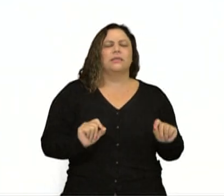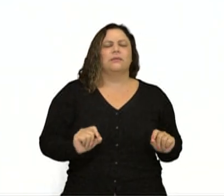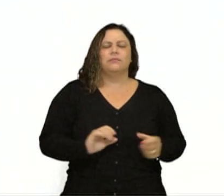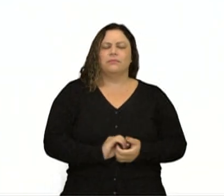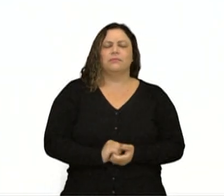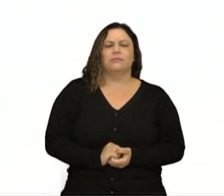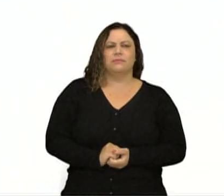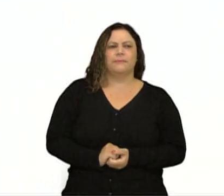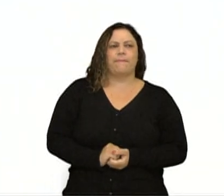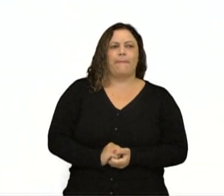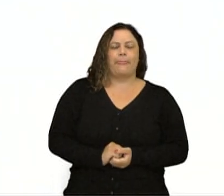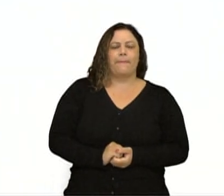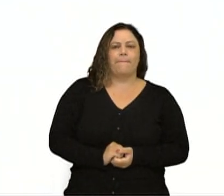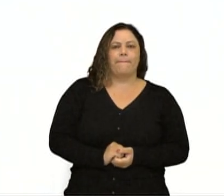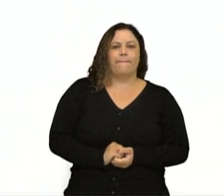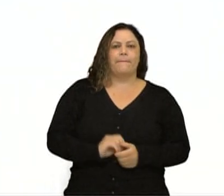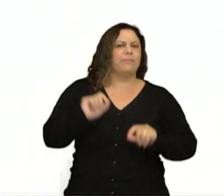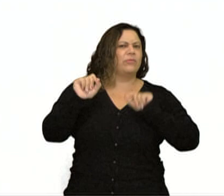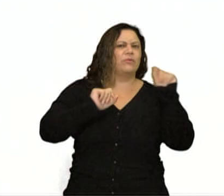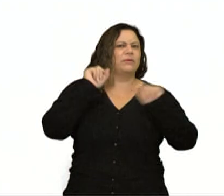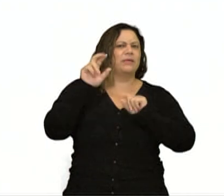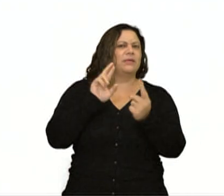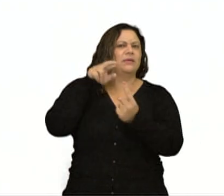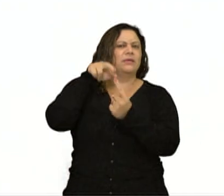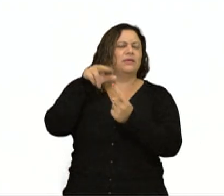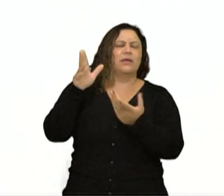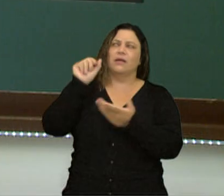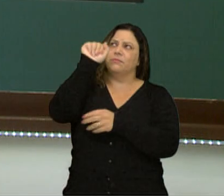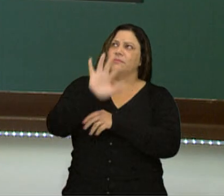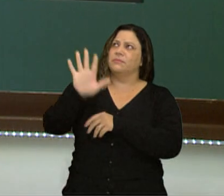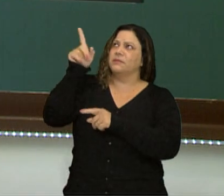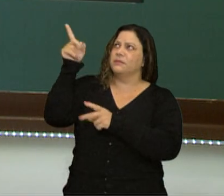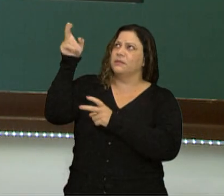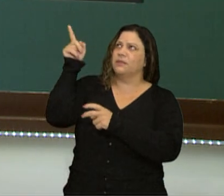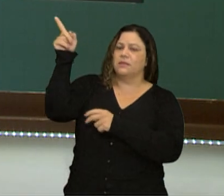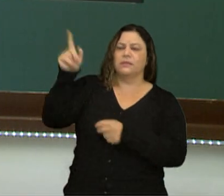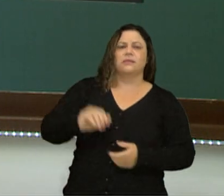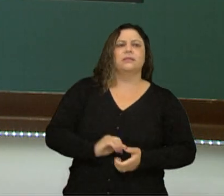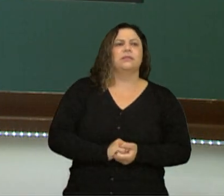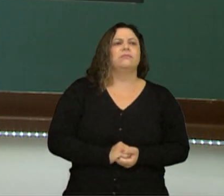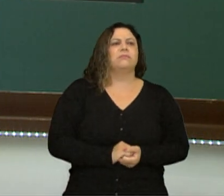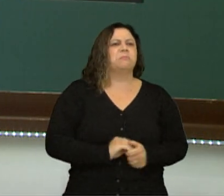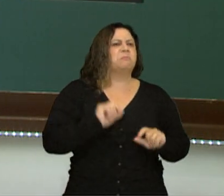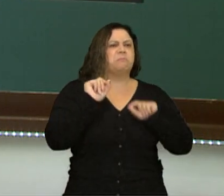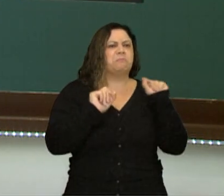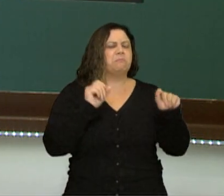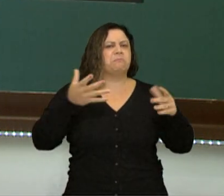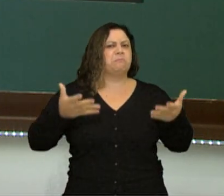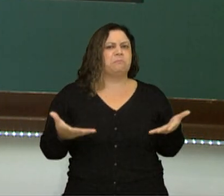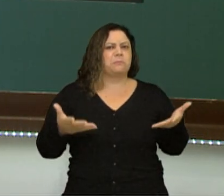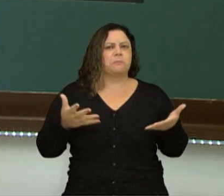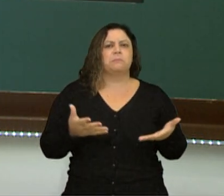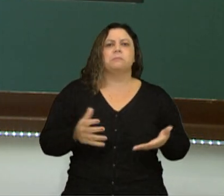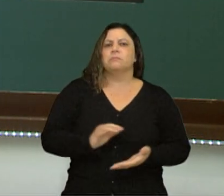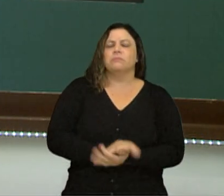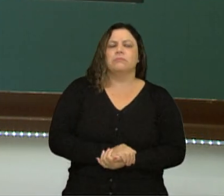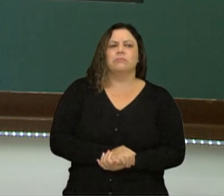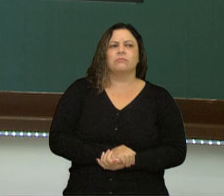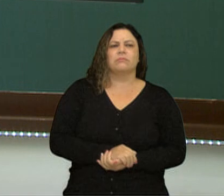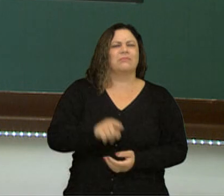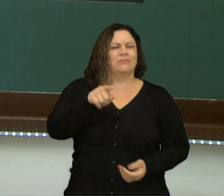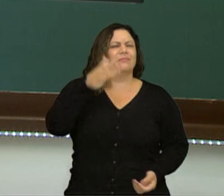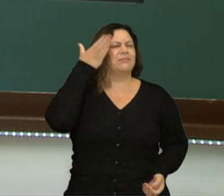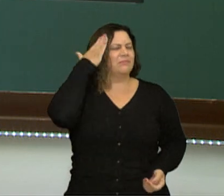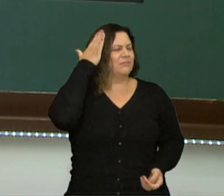ó. O que será que representa? O que são? São arcos, né? Ah, você